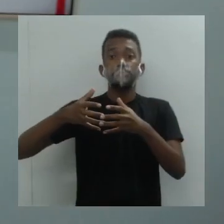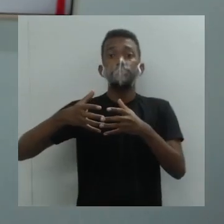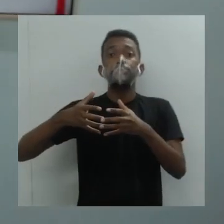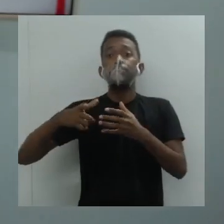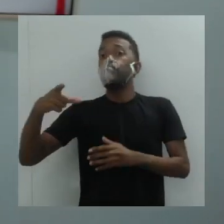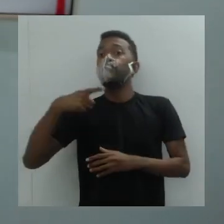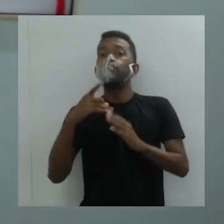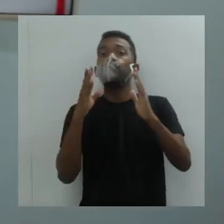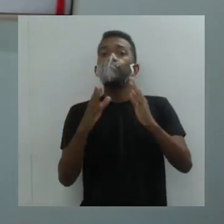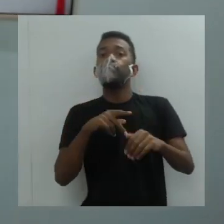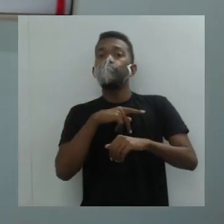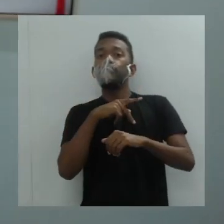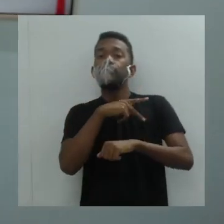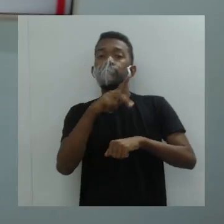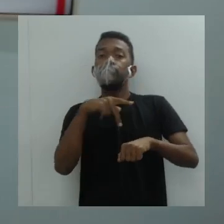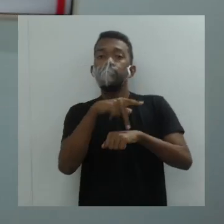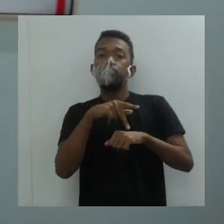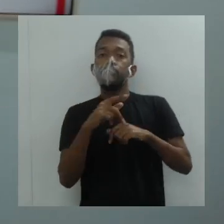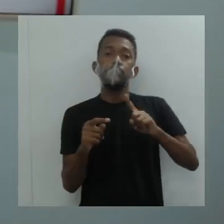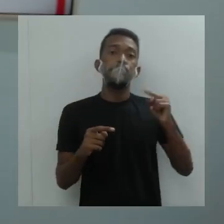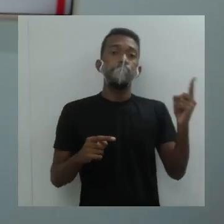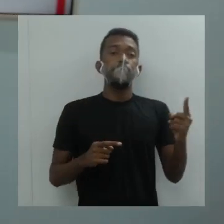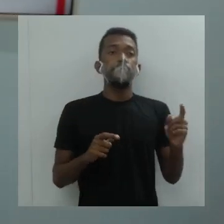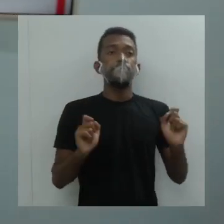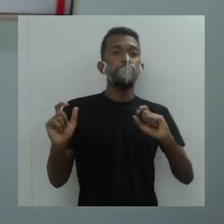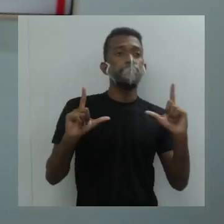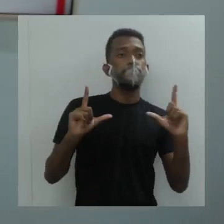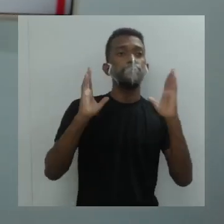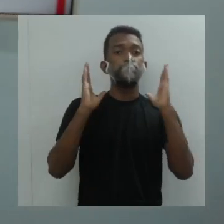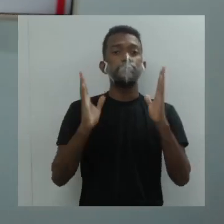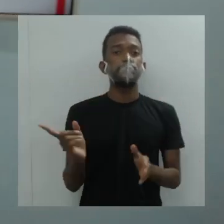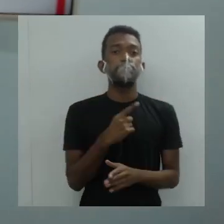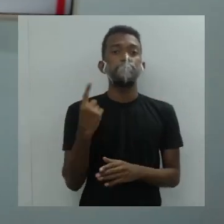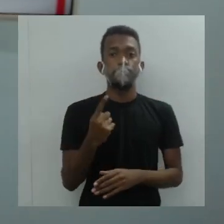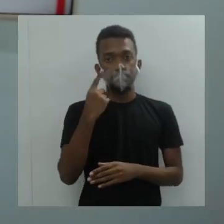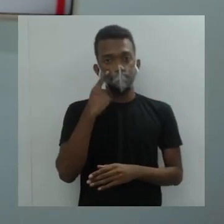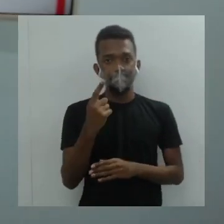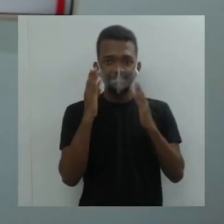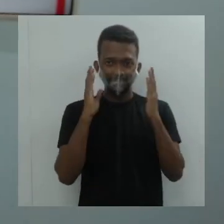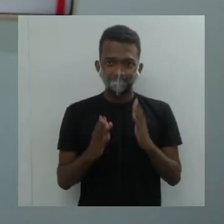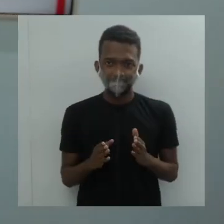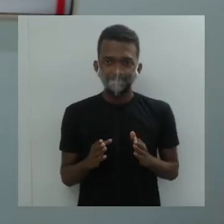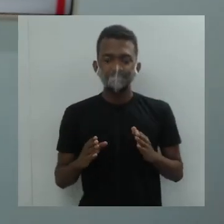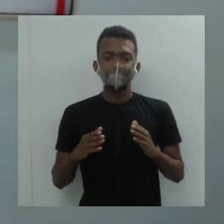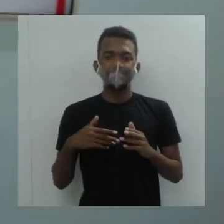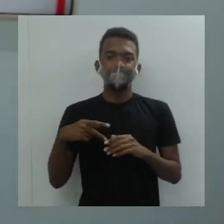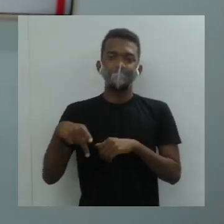dos países, que na próxima tela a gente vai ver esses países